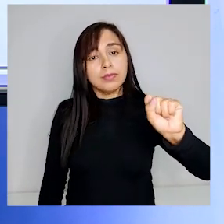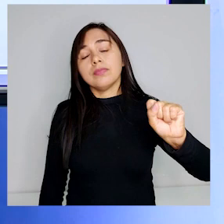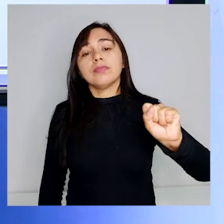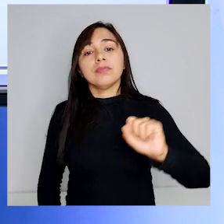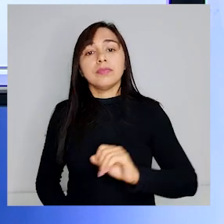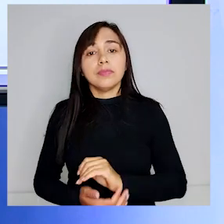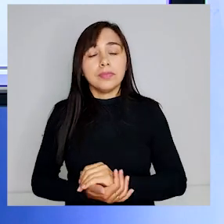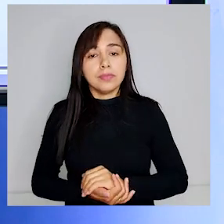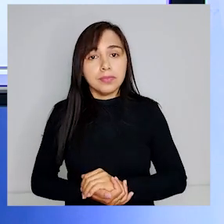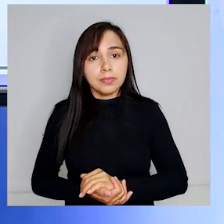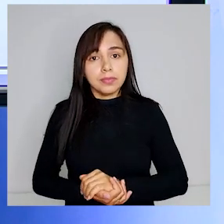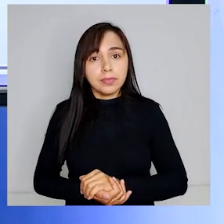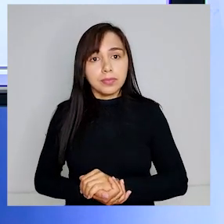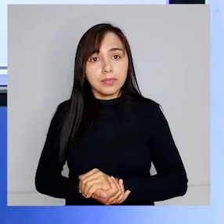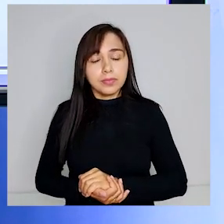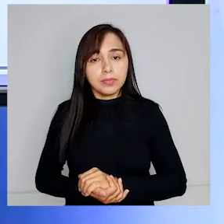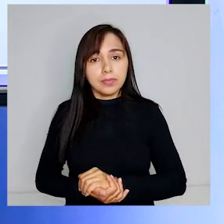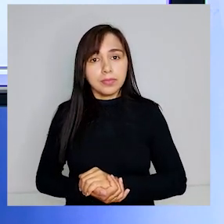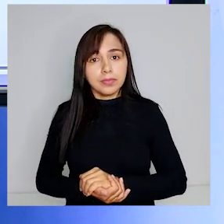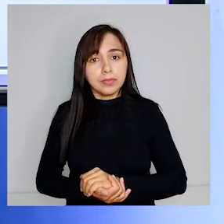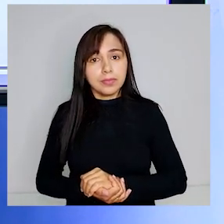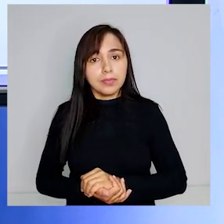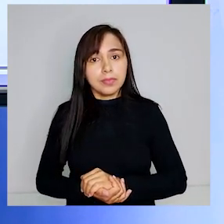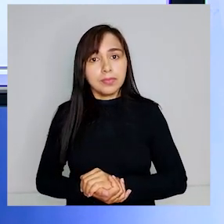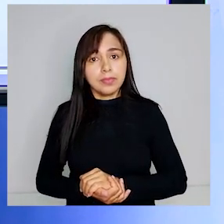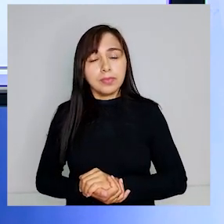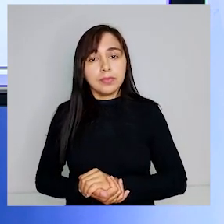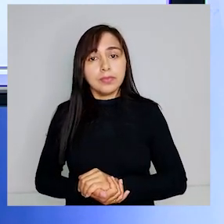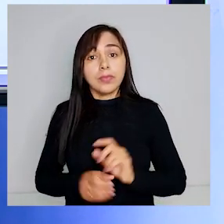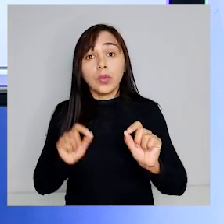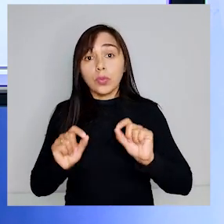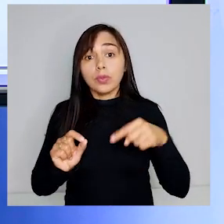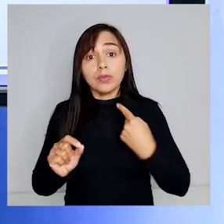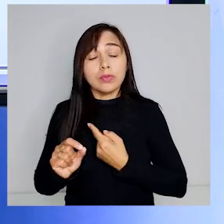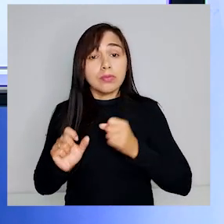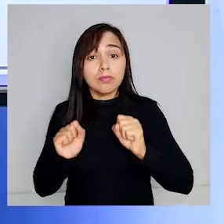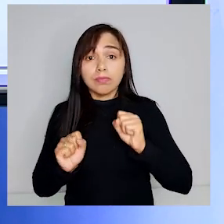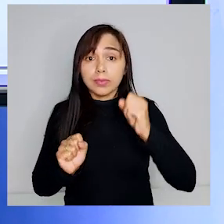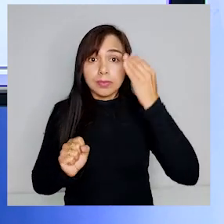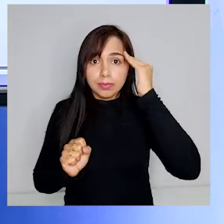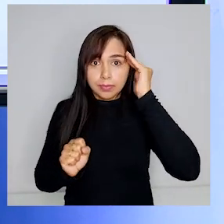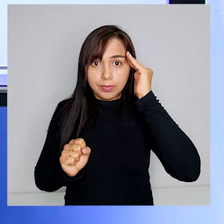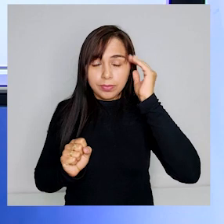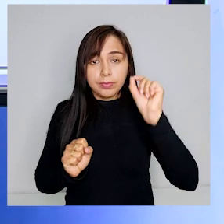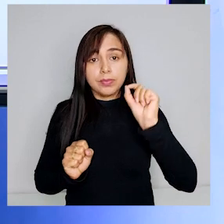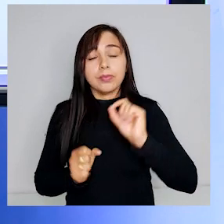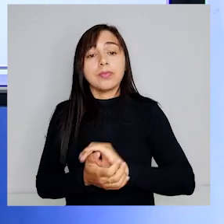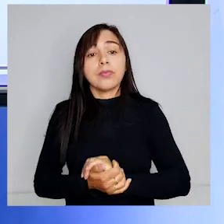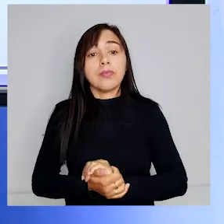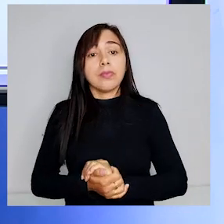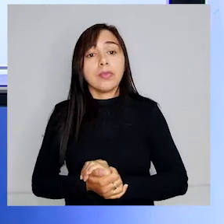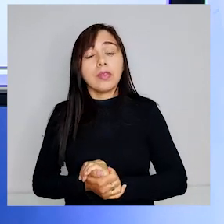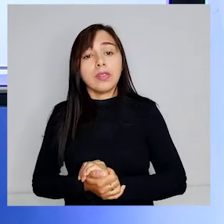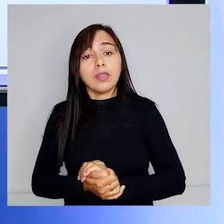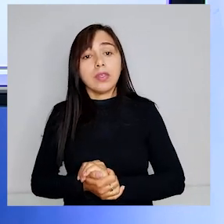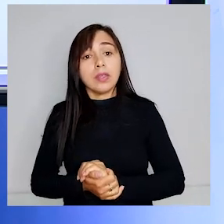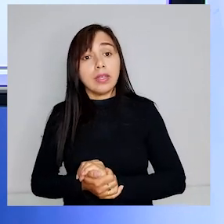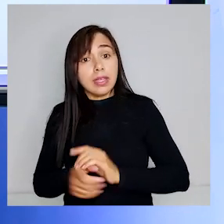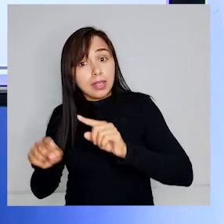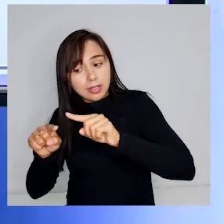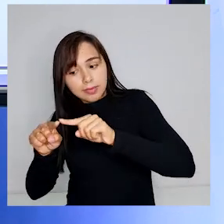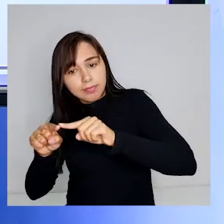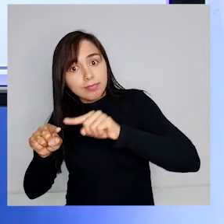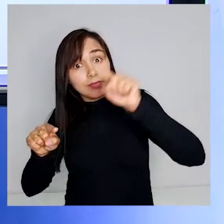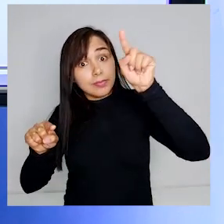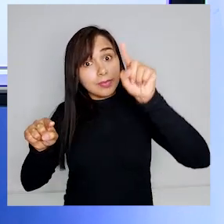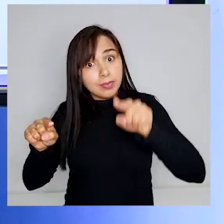médios aí do hexágono. E o que é que eu posso concluir com isso? Que esse triângulo